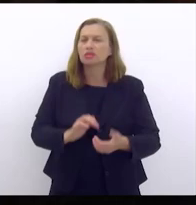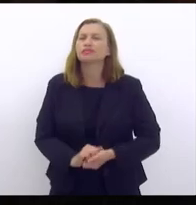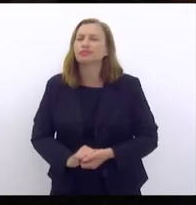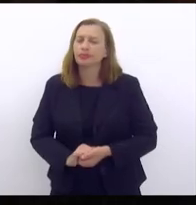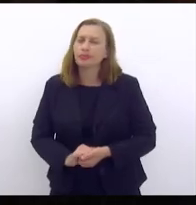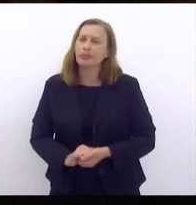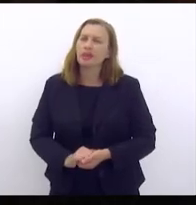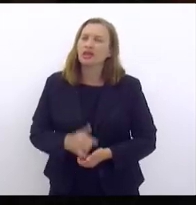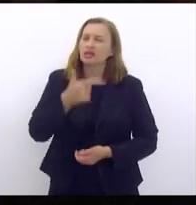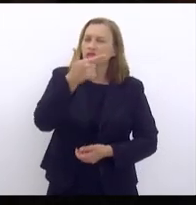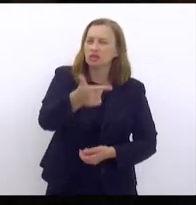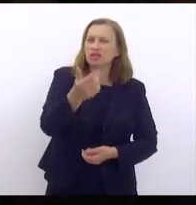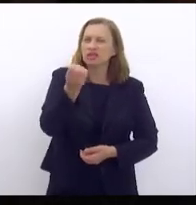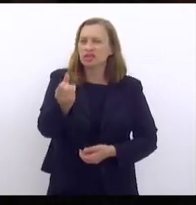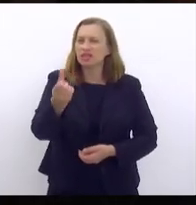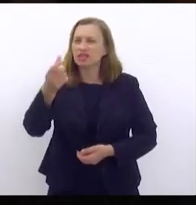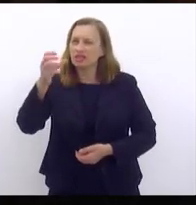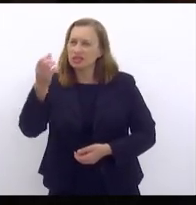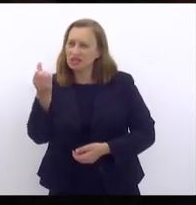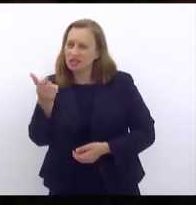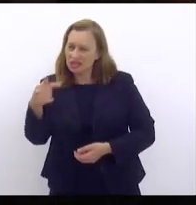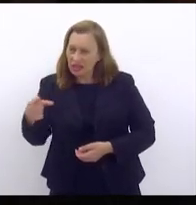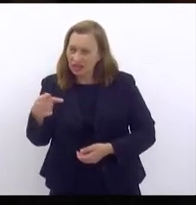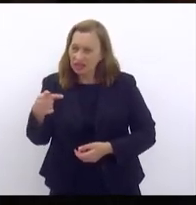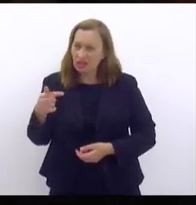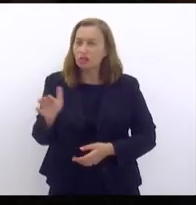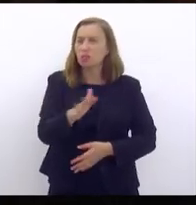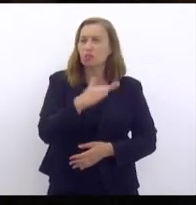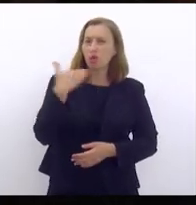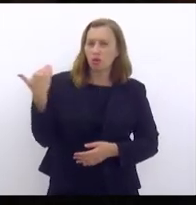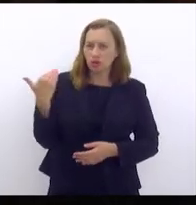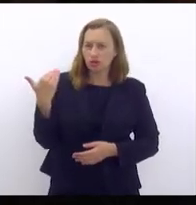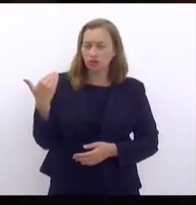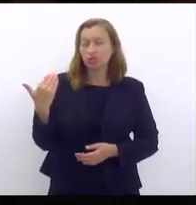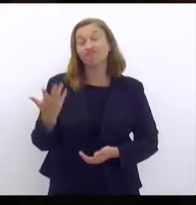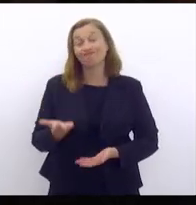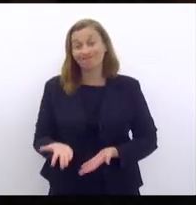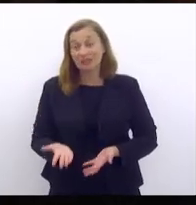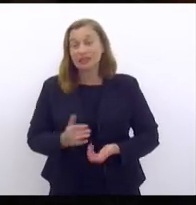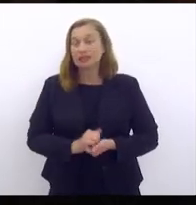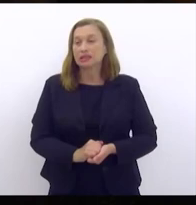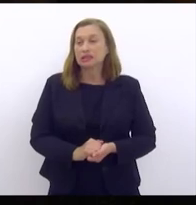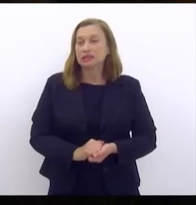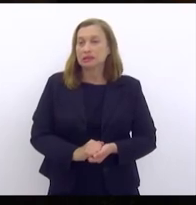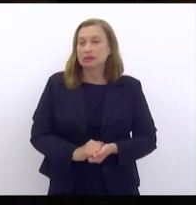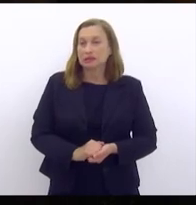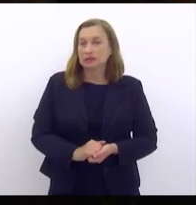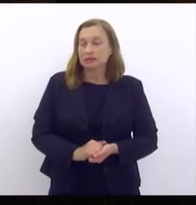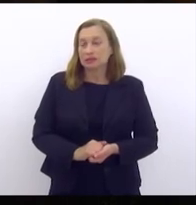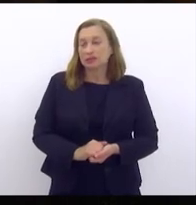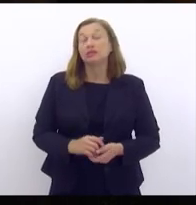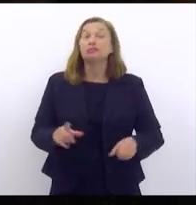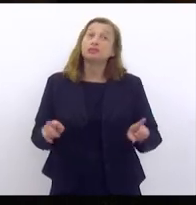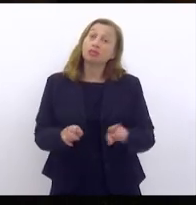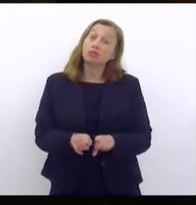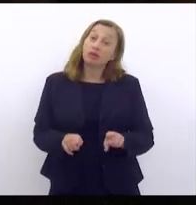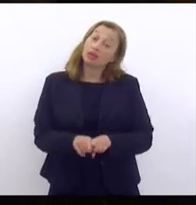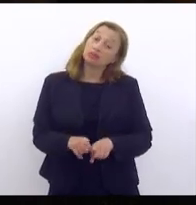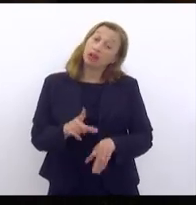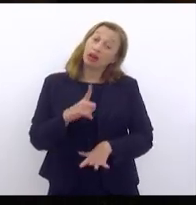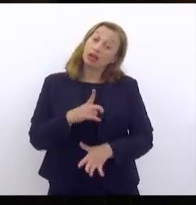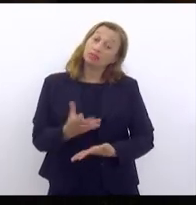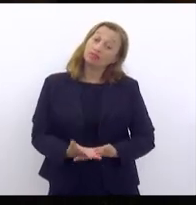Desses, 267 foram mortos fatalmente. E a gente tem aí uma situação